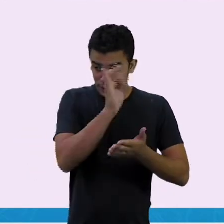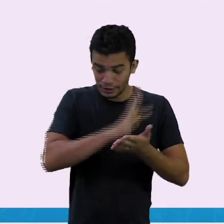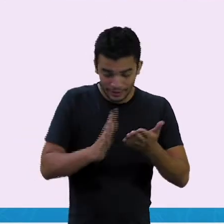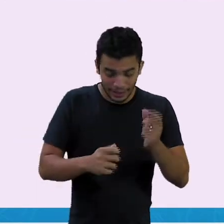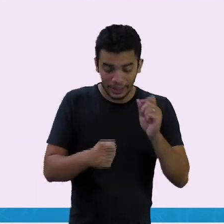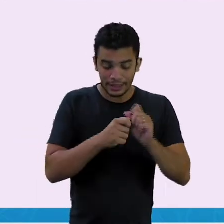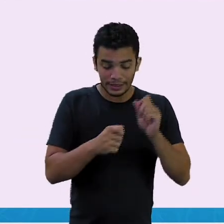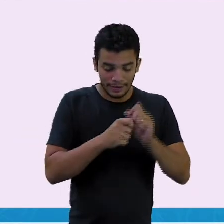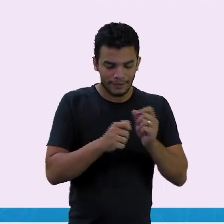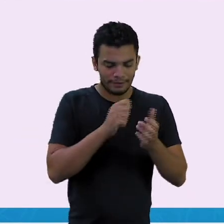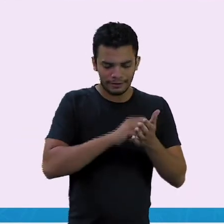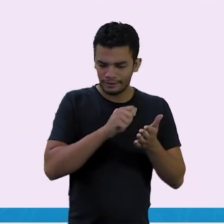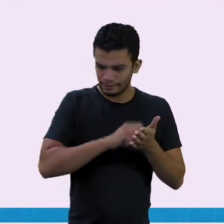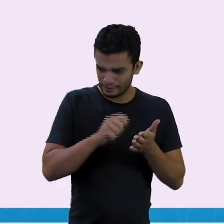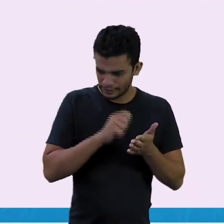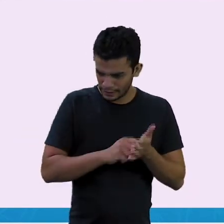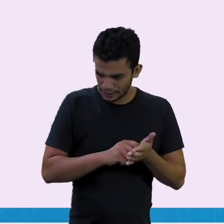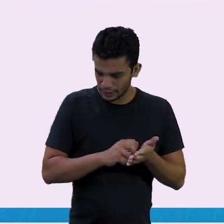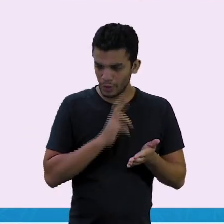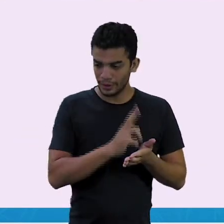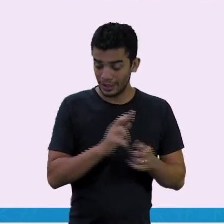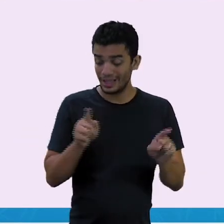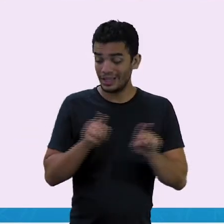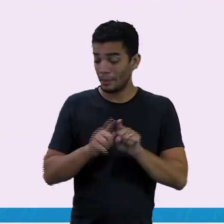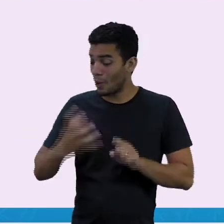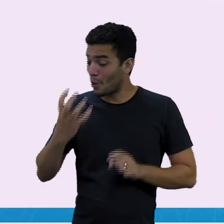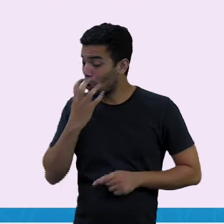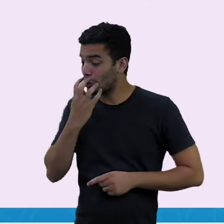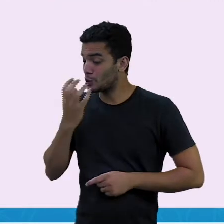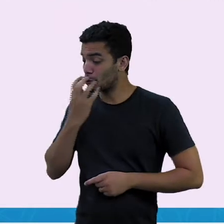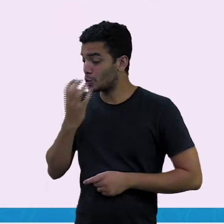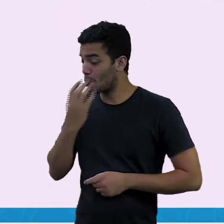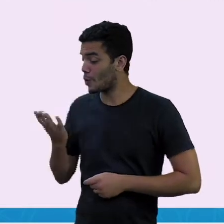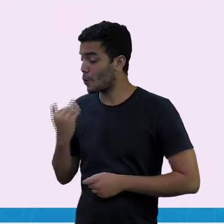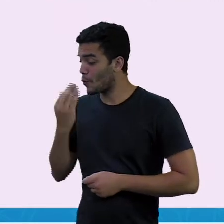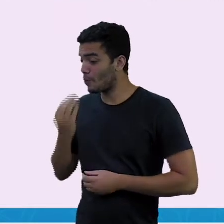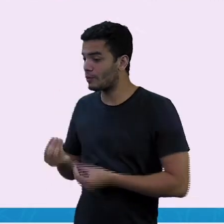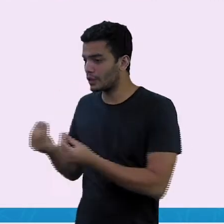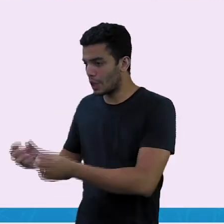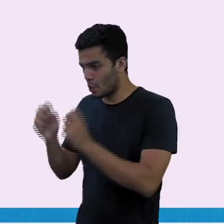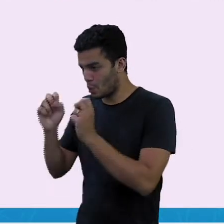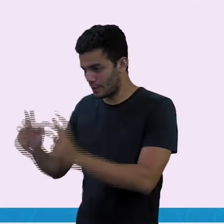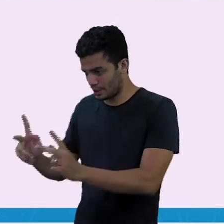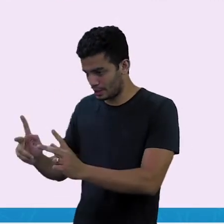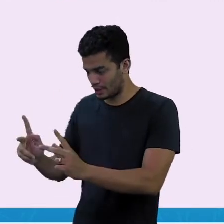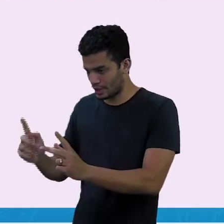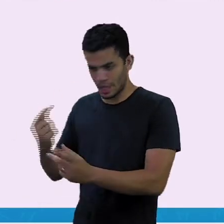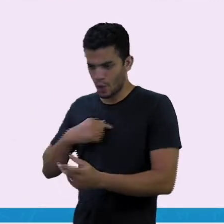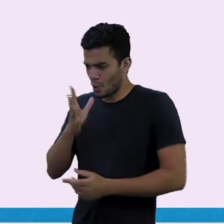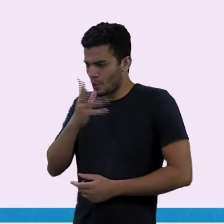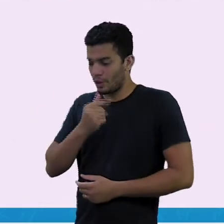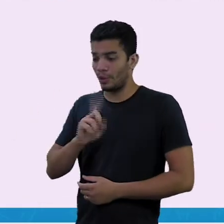para o Paçoca. Não iremos demorar. Te amo, mamãe.